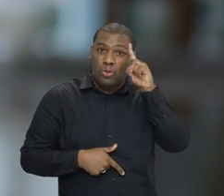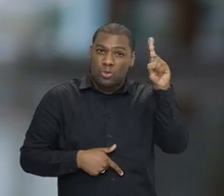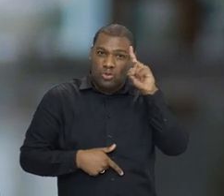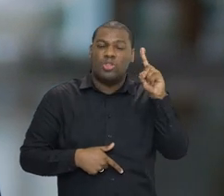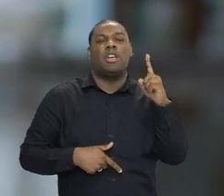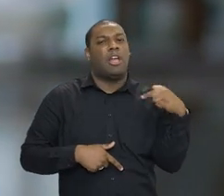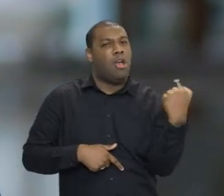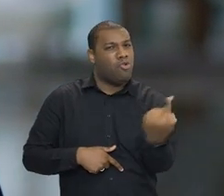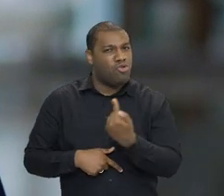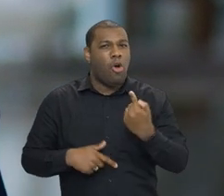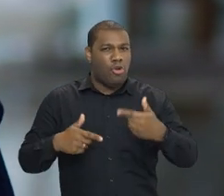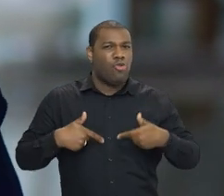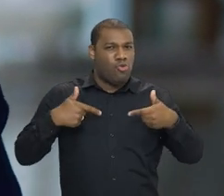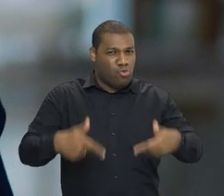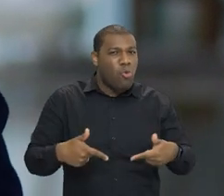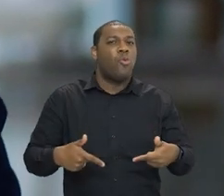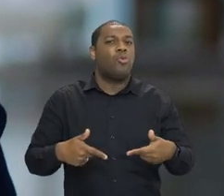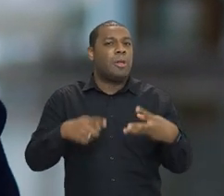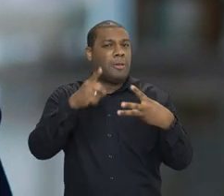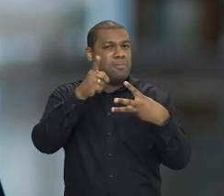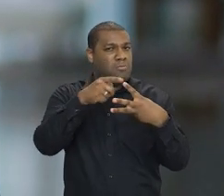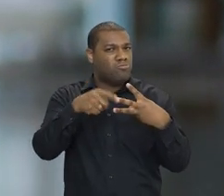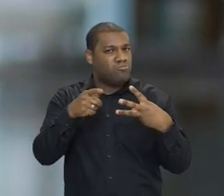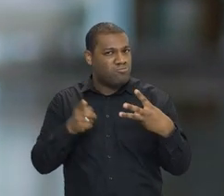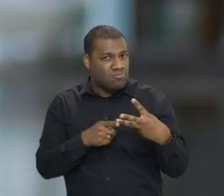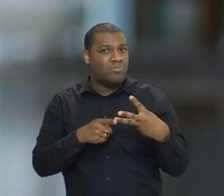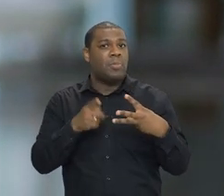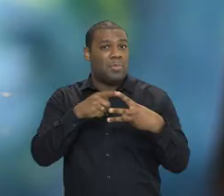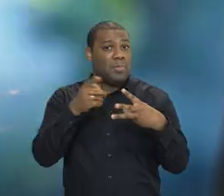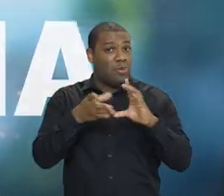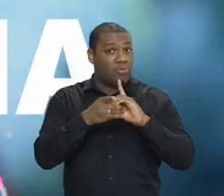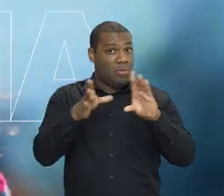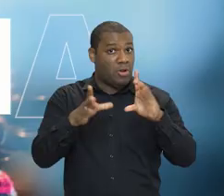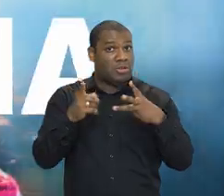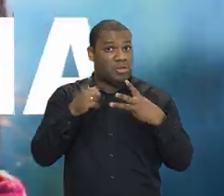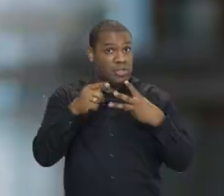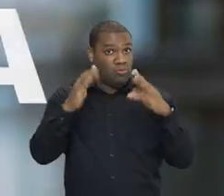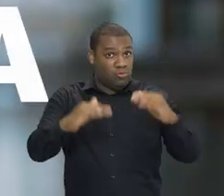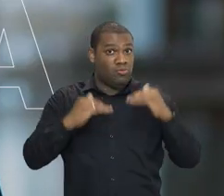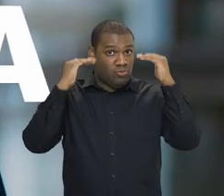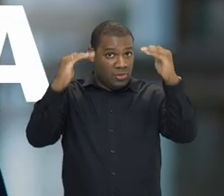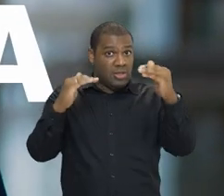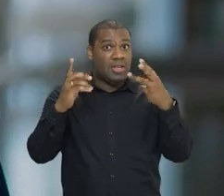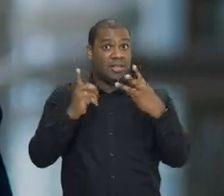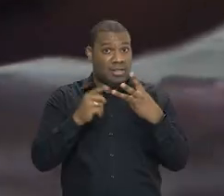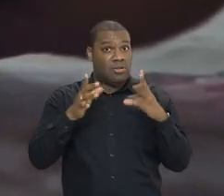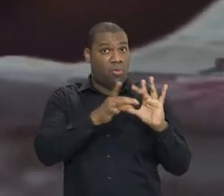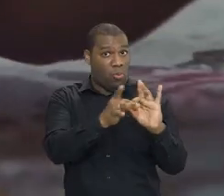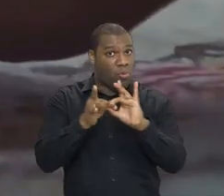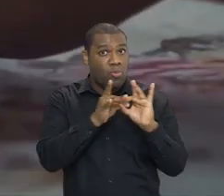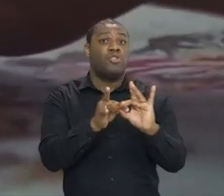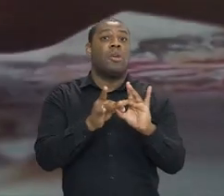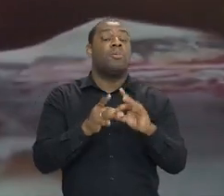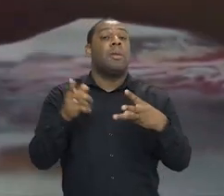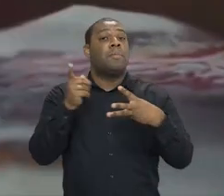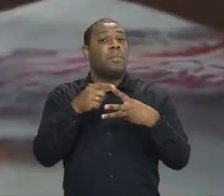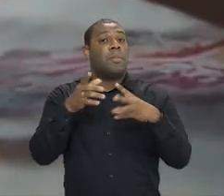dia por todos nós, sob 3 grandes alicerces: democracia, soberania e